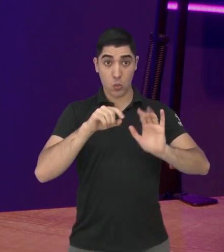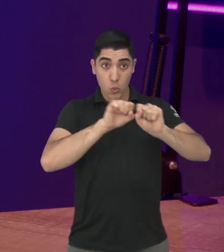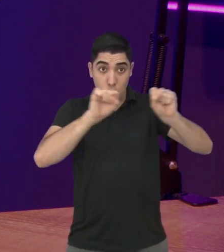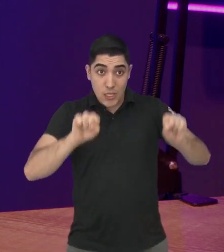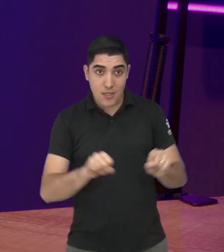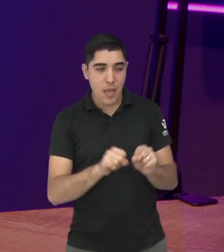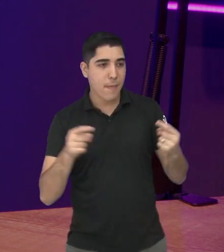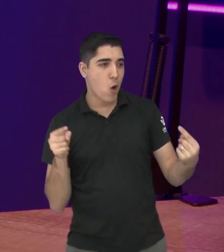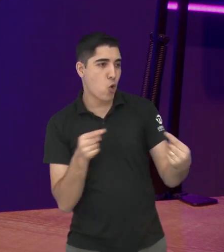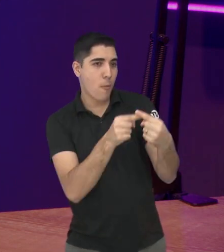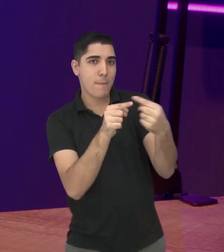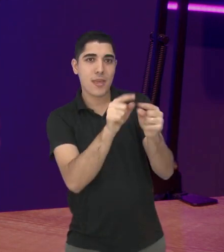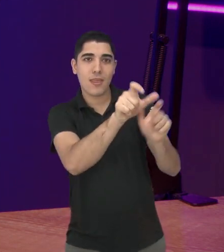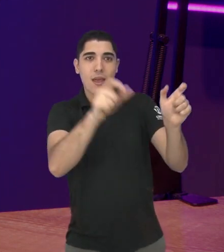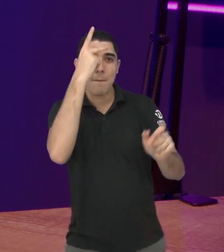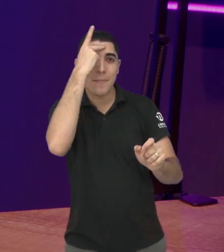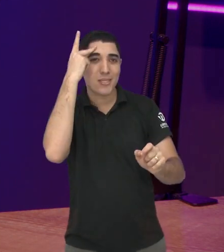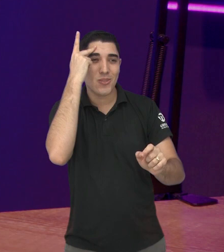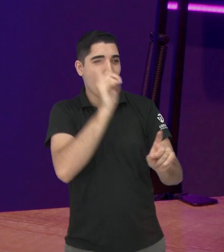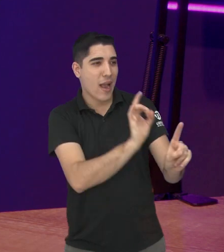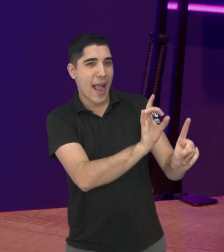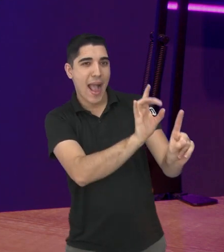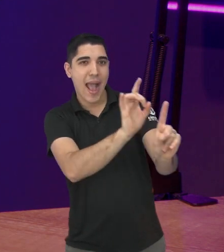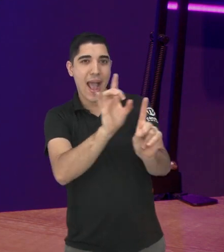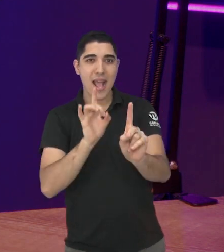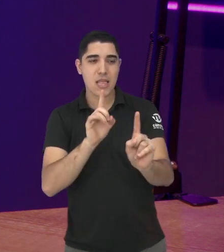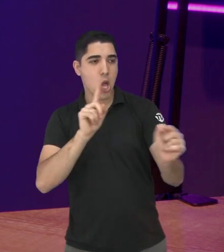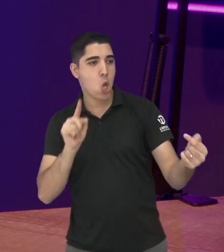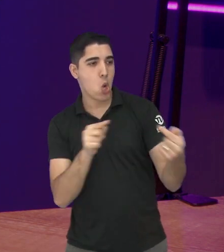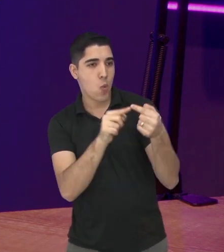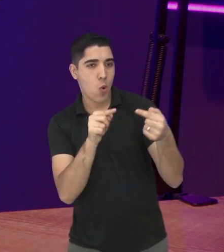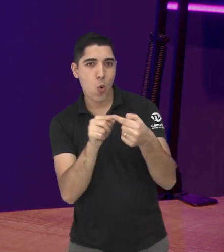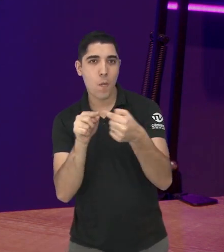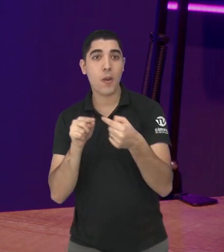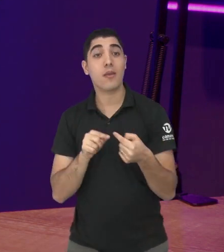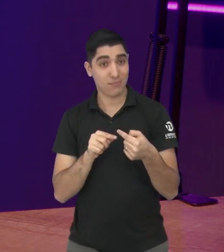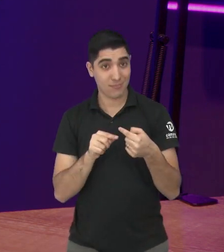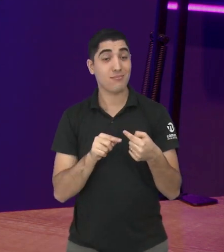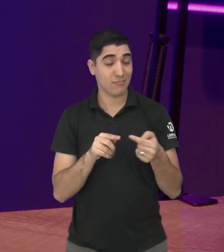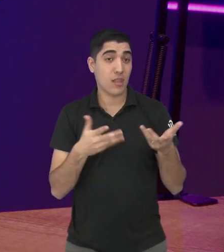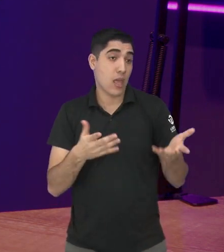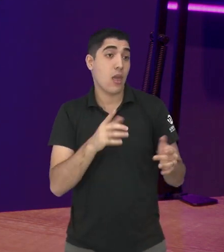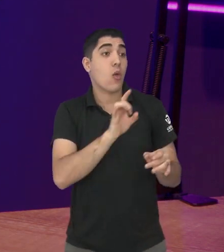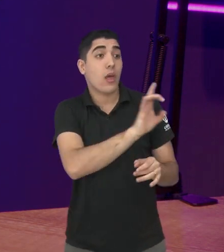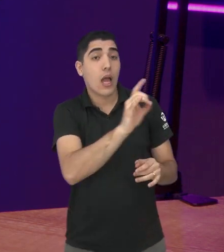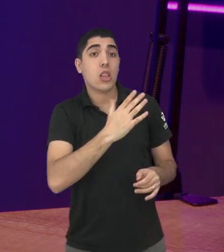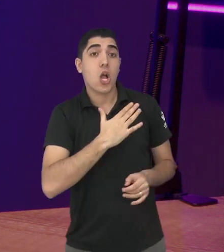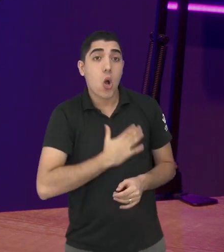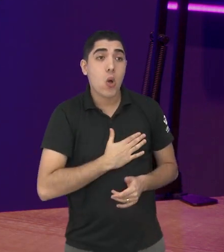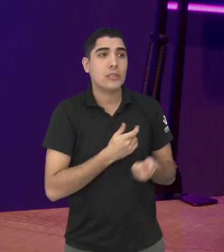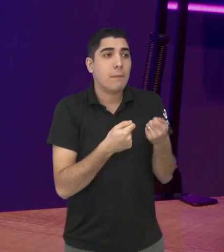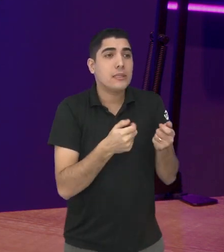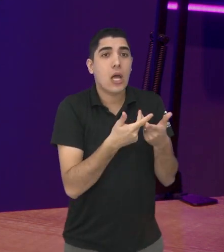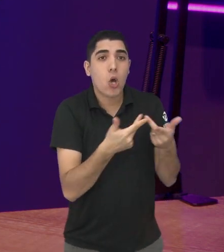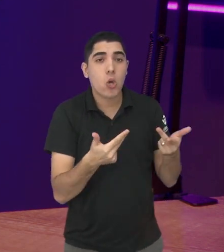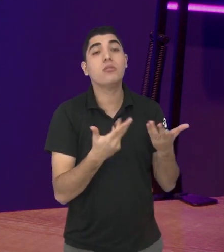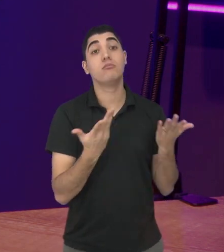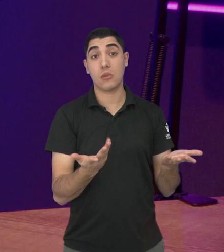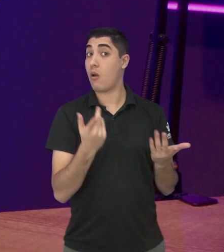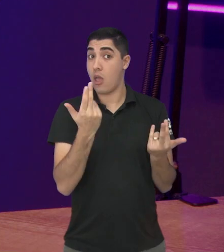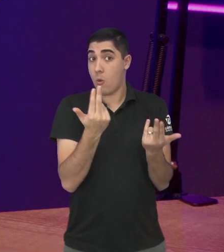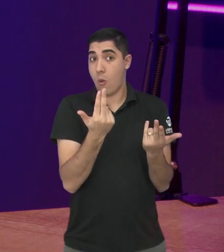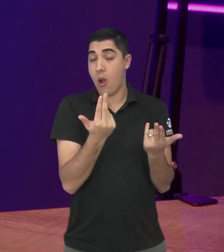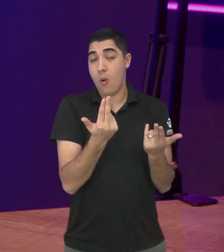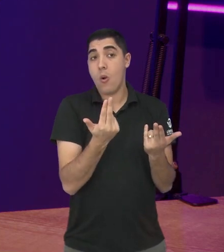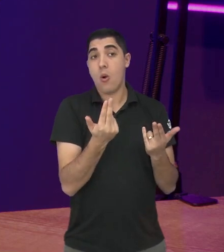personalizar os sistemas para a gente. Então, personalizar para cada usuário, de acordo com o que cada usuário precisa. Essa